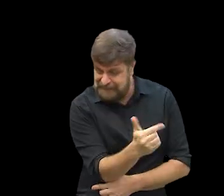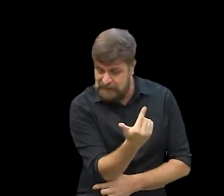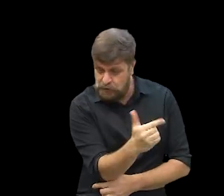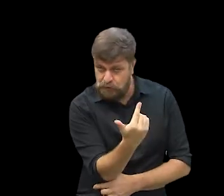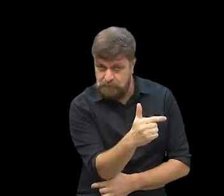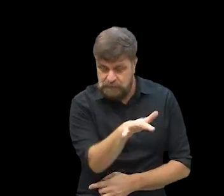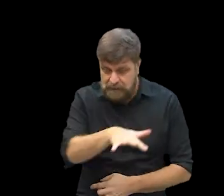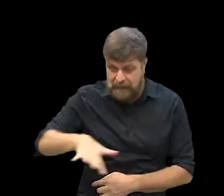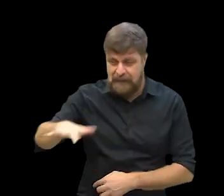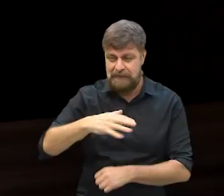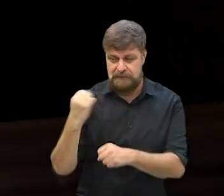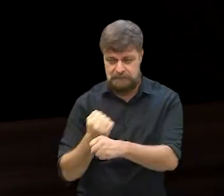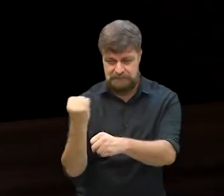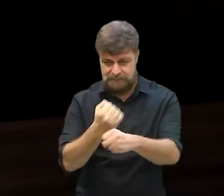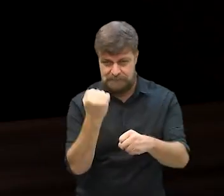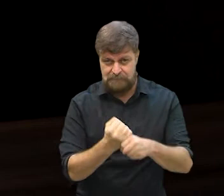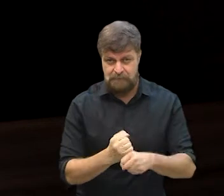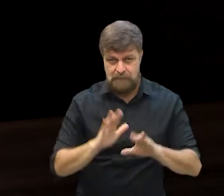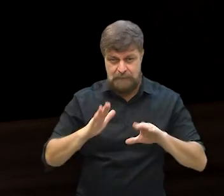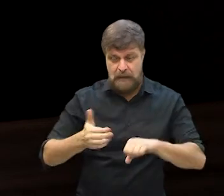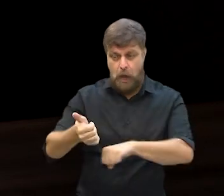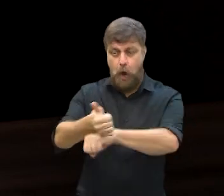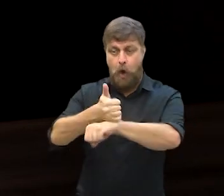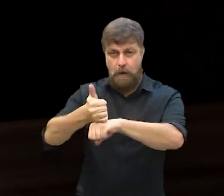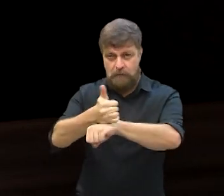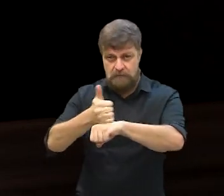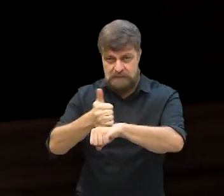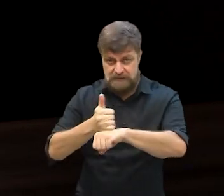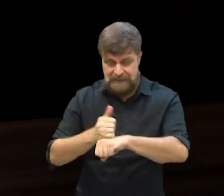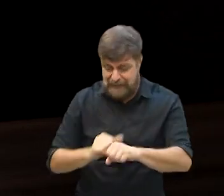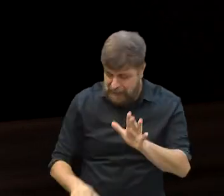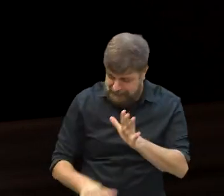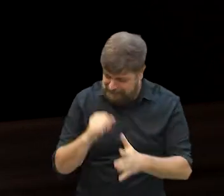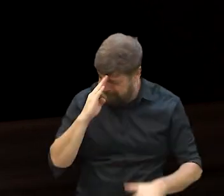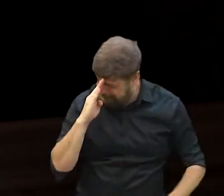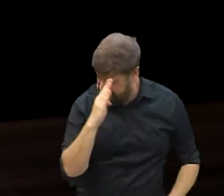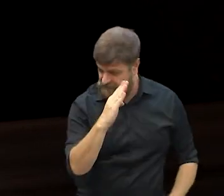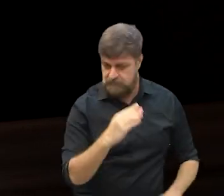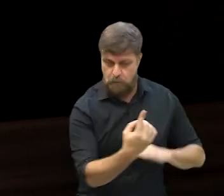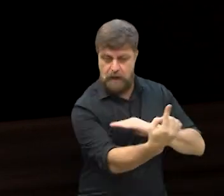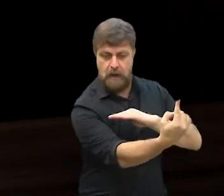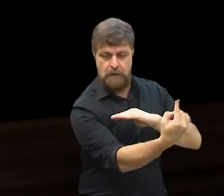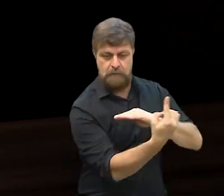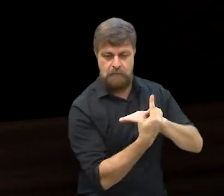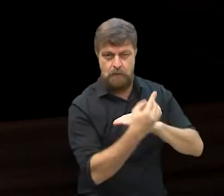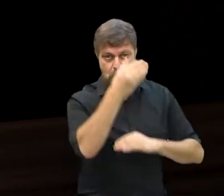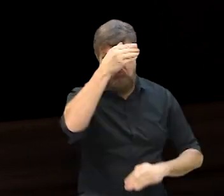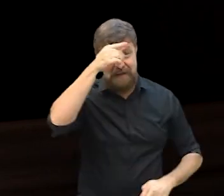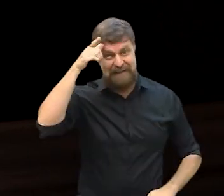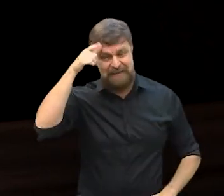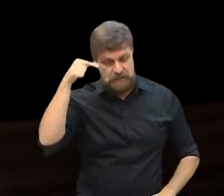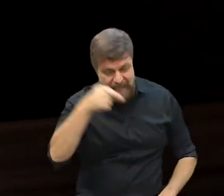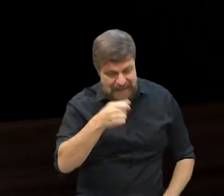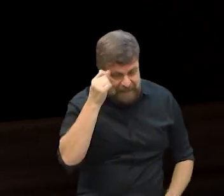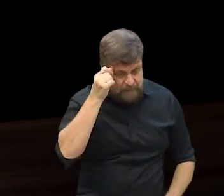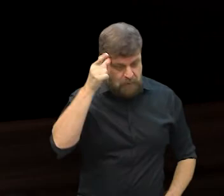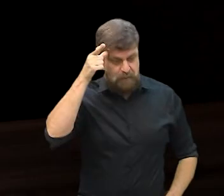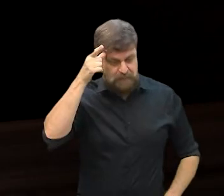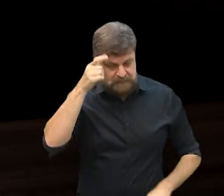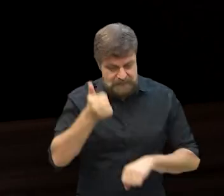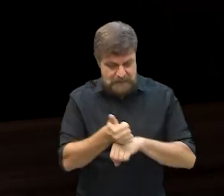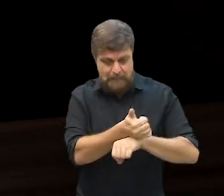alguns setores da construção. Agora, o profissionalismo tem que começar pelo cliente, entendeu? O cliente tem que ter uma cultura